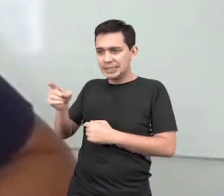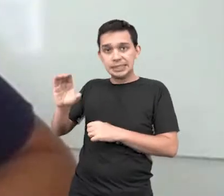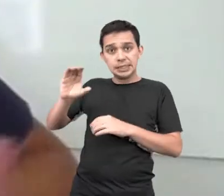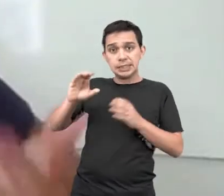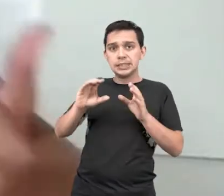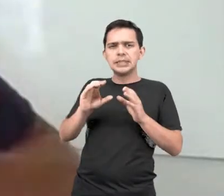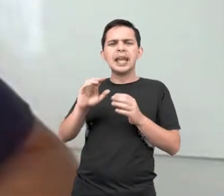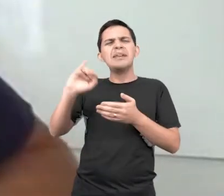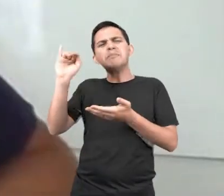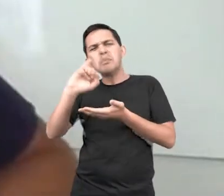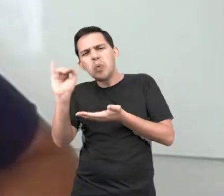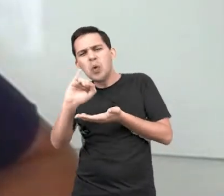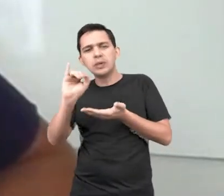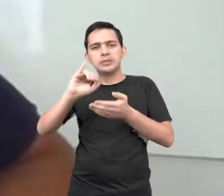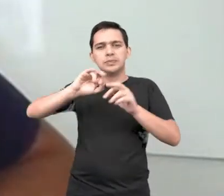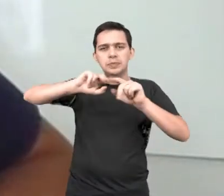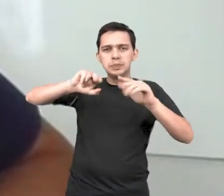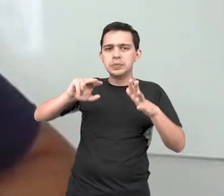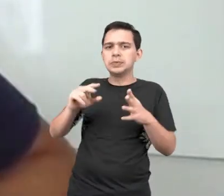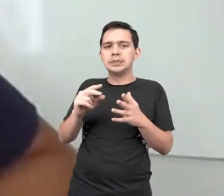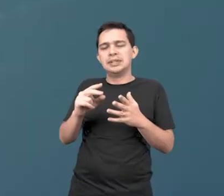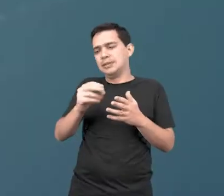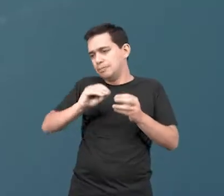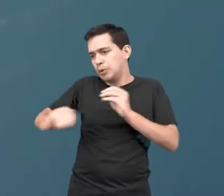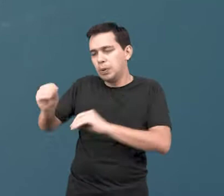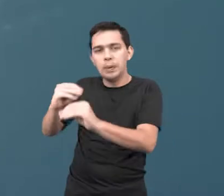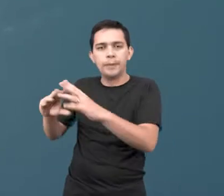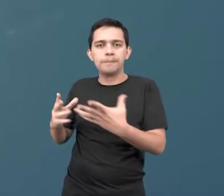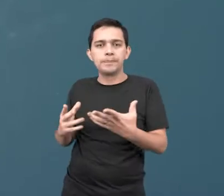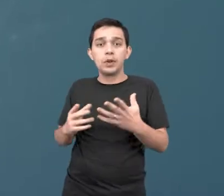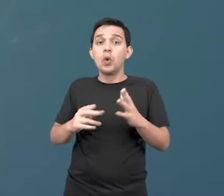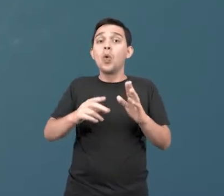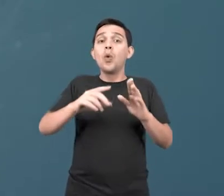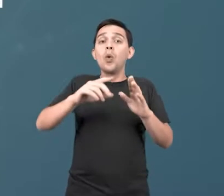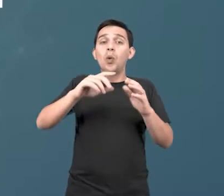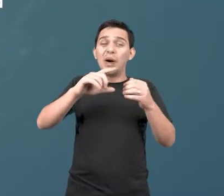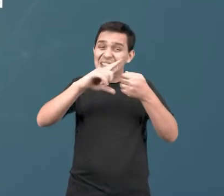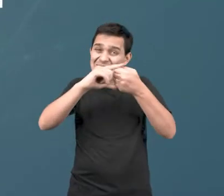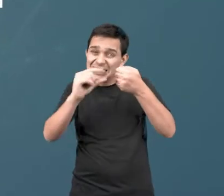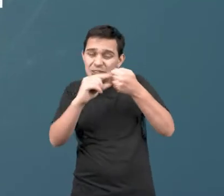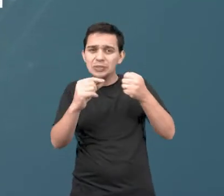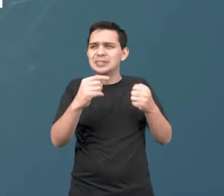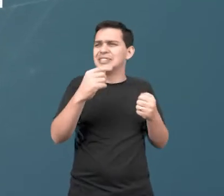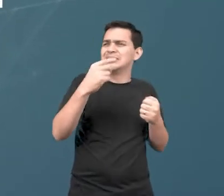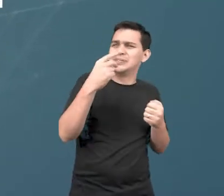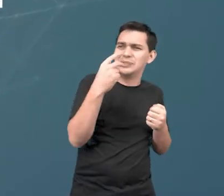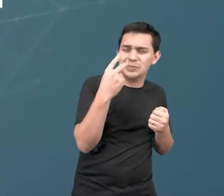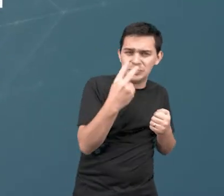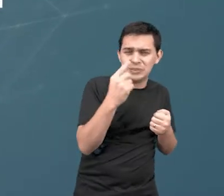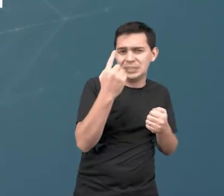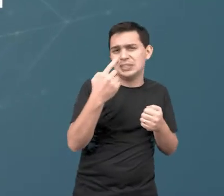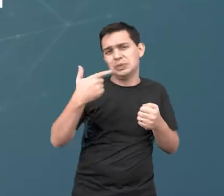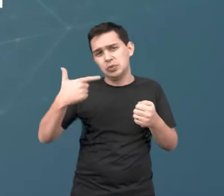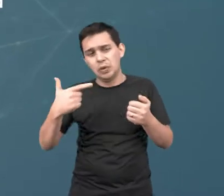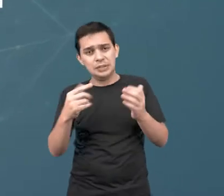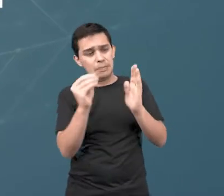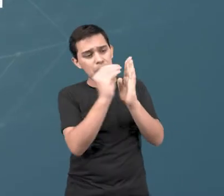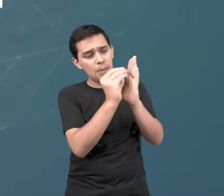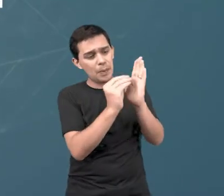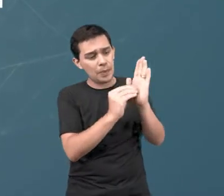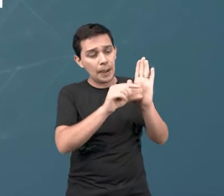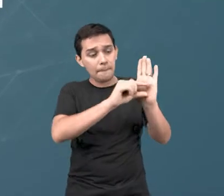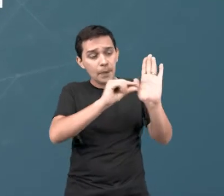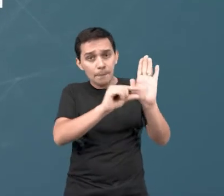conta que vai receber a receita de impostos previstos no artigo 212 da Constituição da República. Em razão